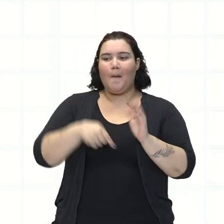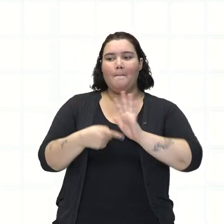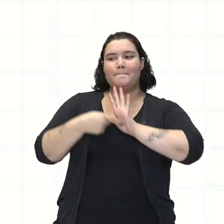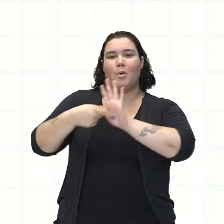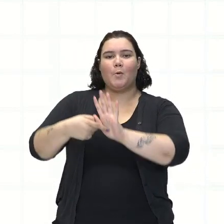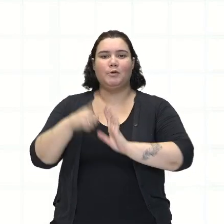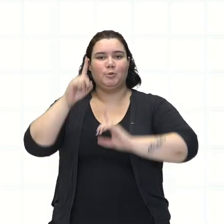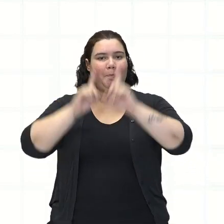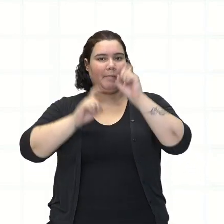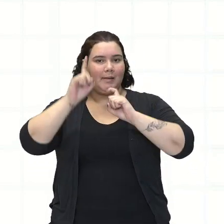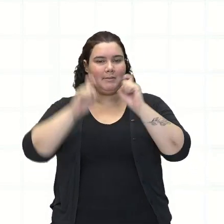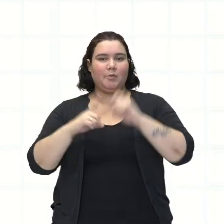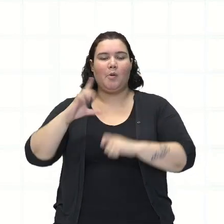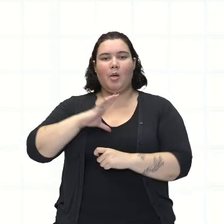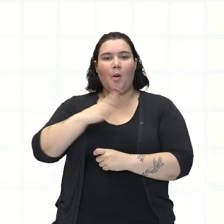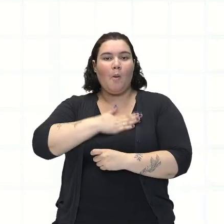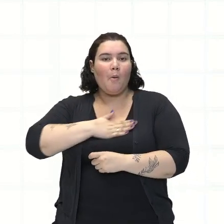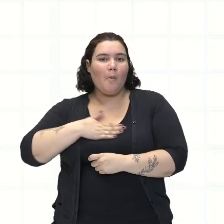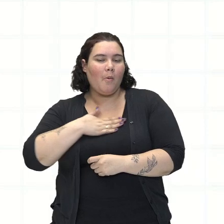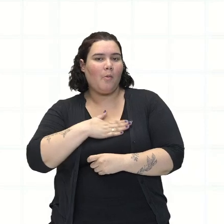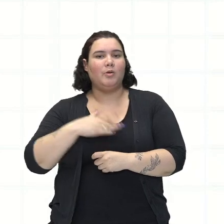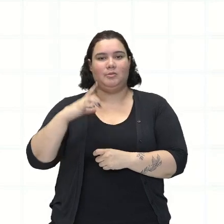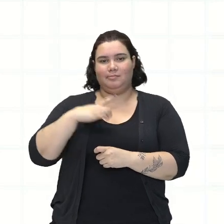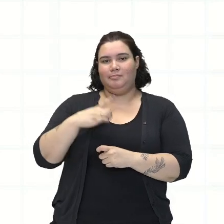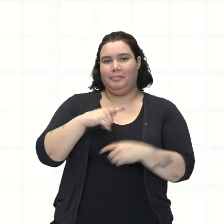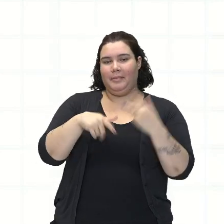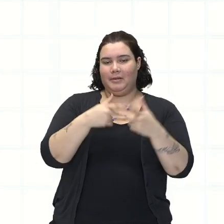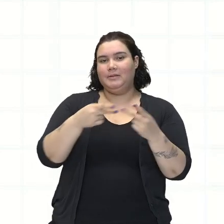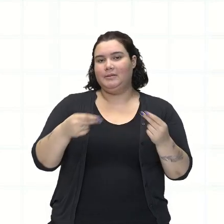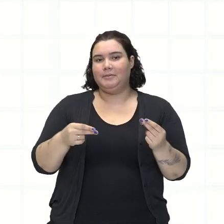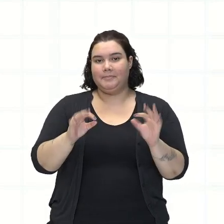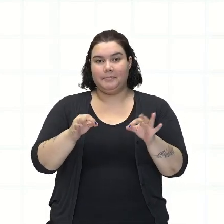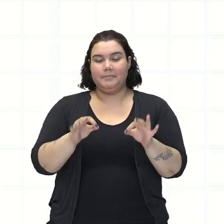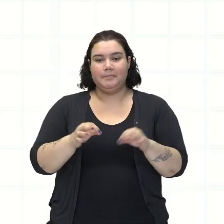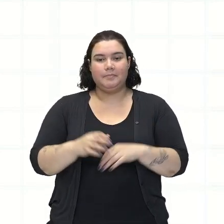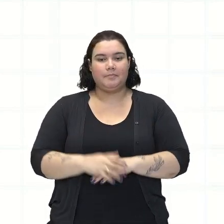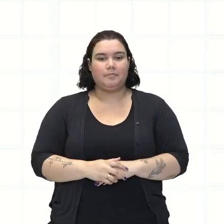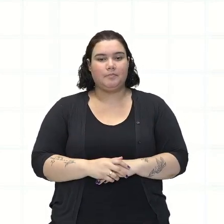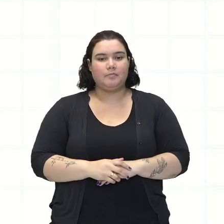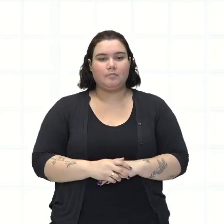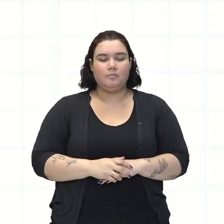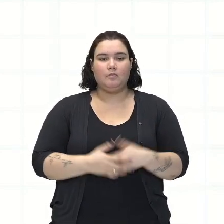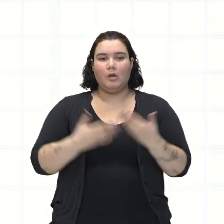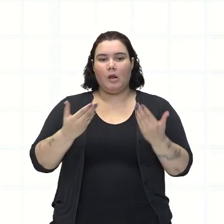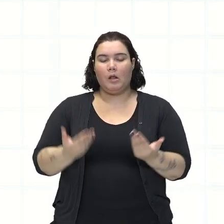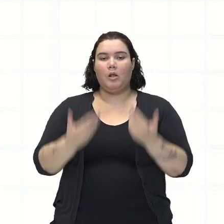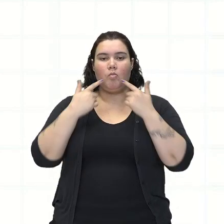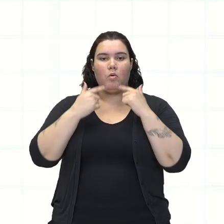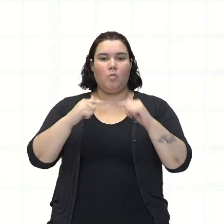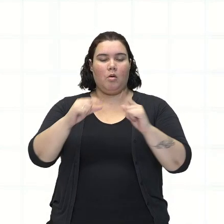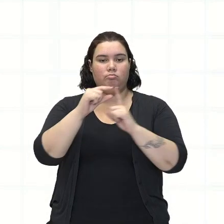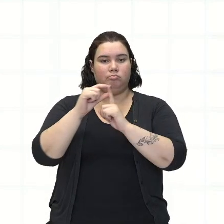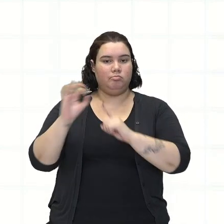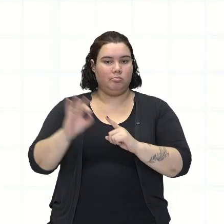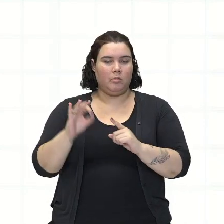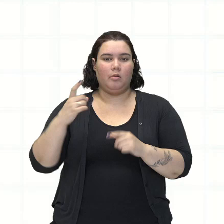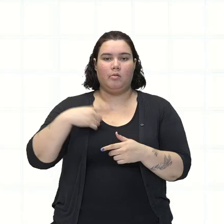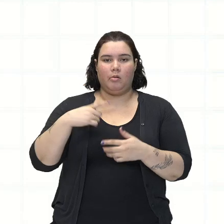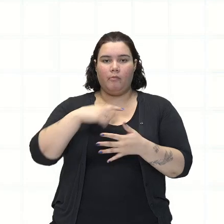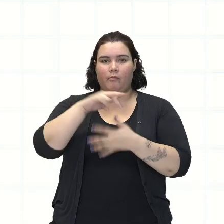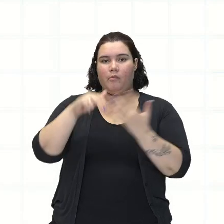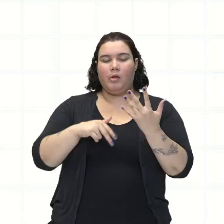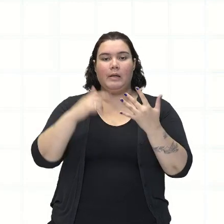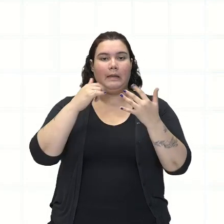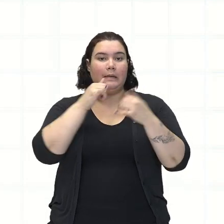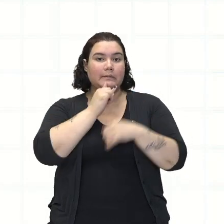se interessou por aquele elemento. Perfeito? Então, linguagem não verbal, aí nós tivemos alguns exemplos